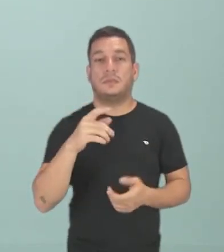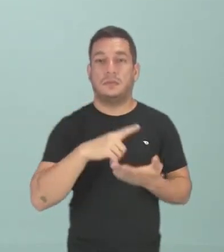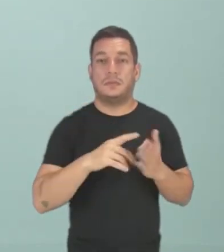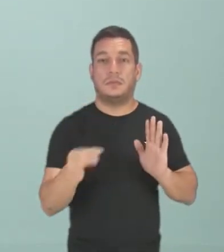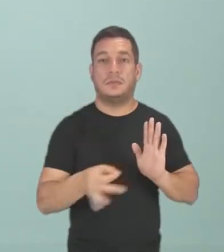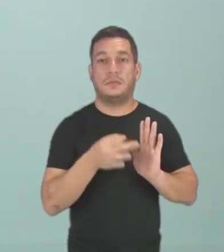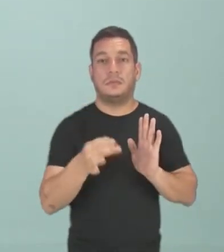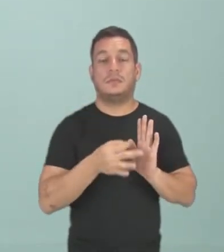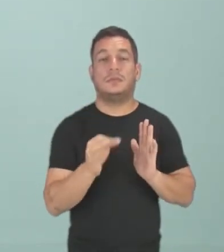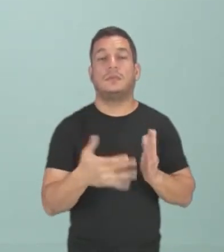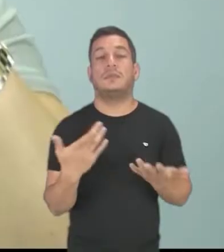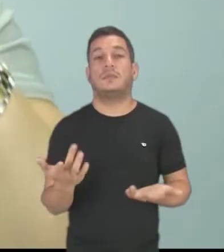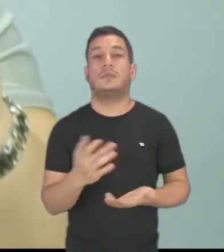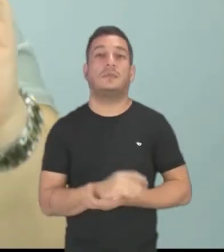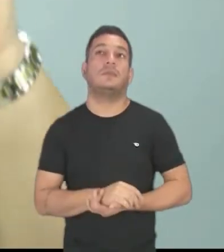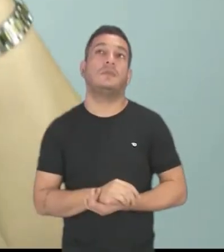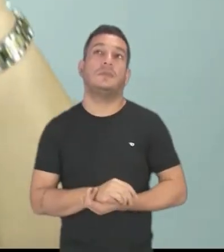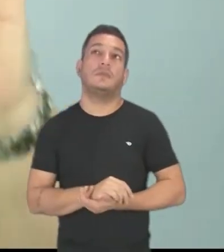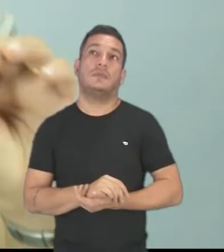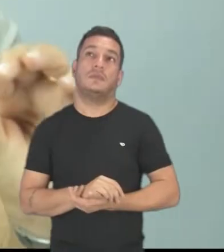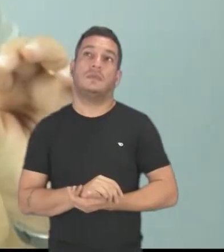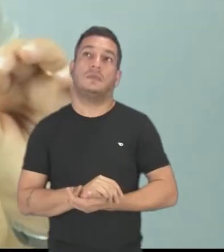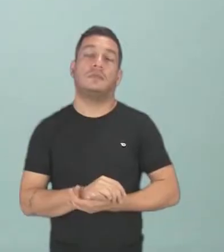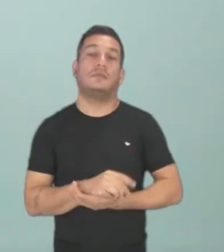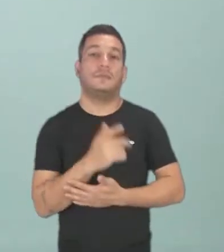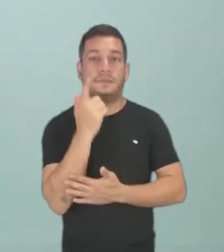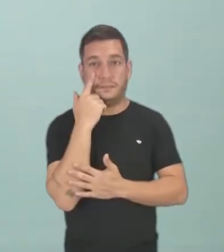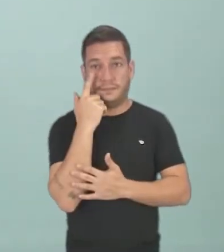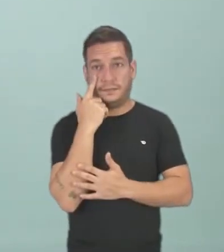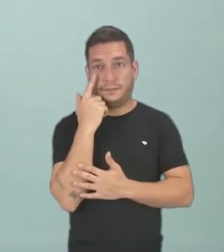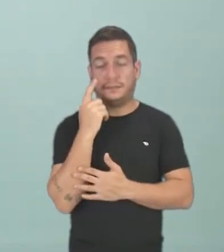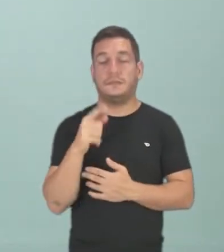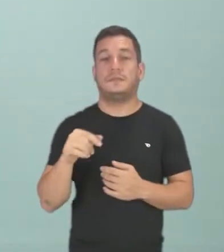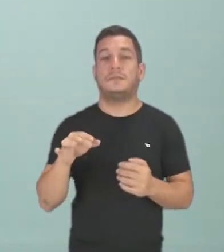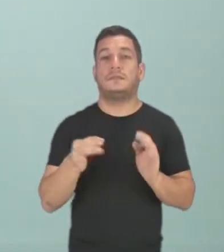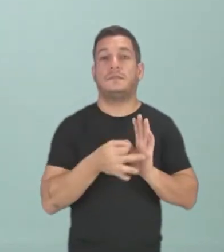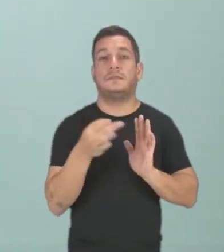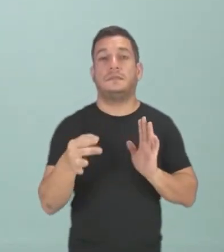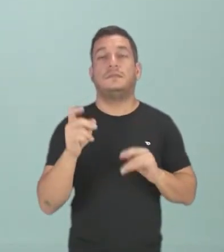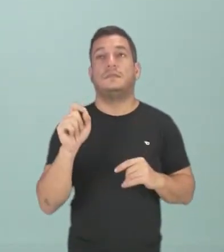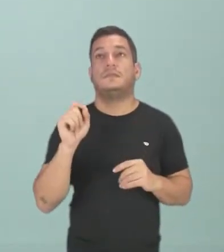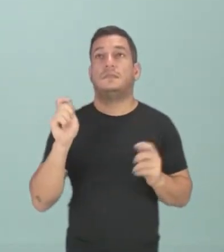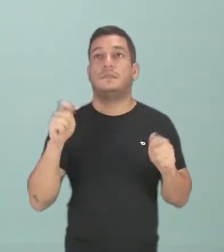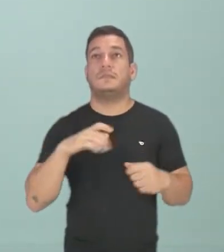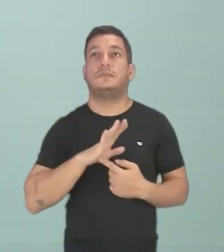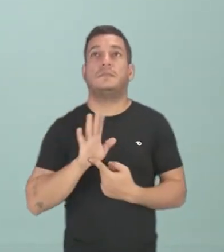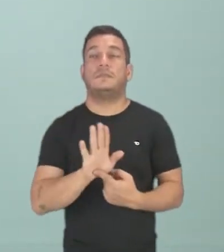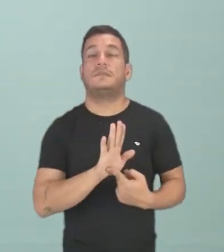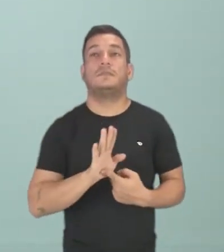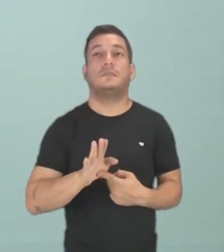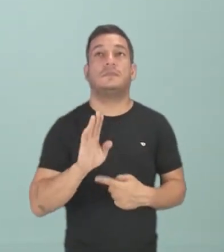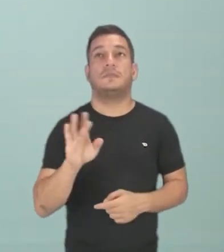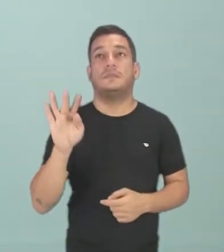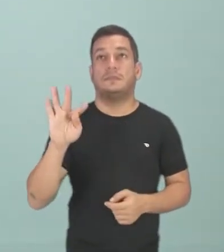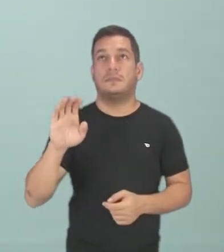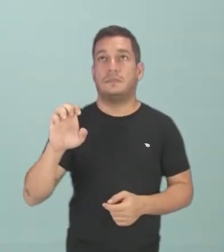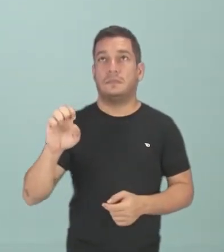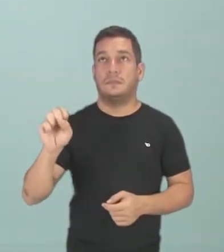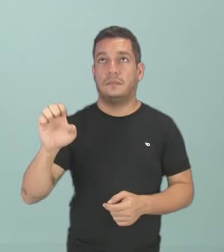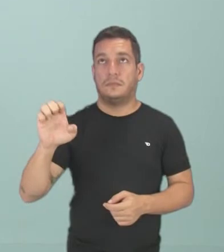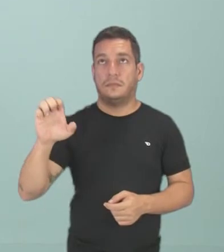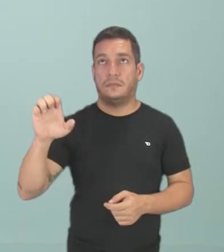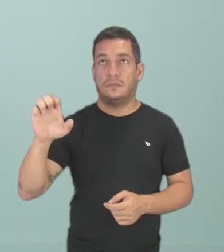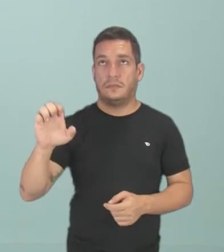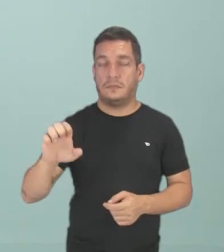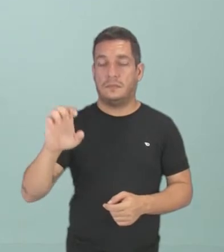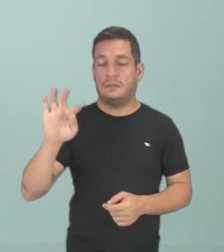de opinião em si? Um simples detalhe. O artigo de opinião, ele expõe uma tese,